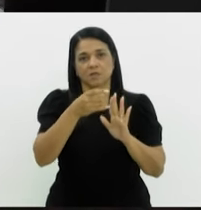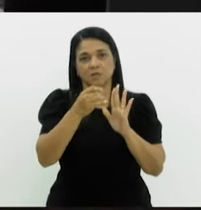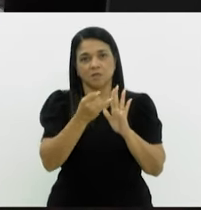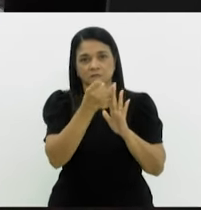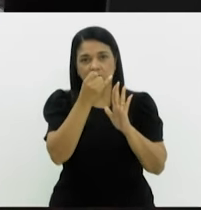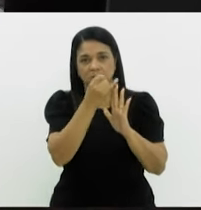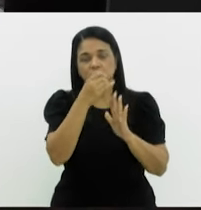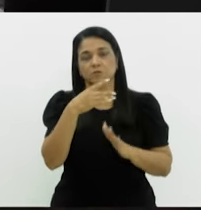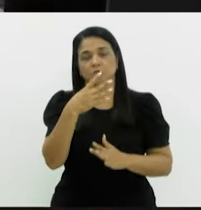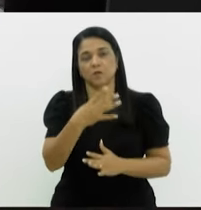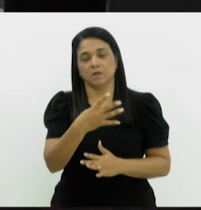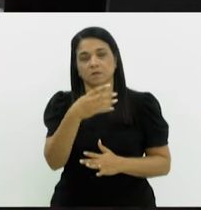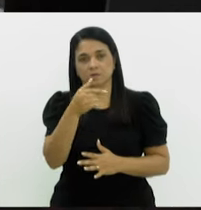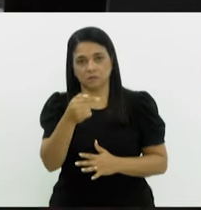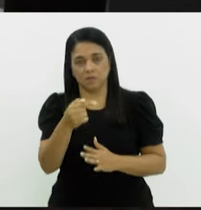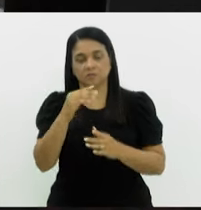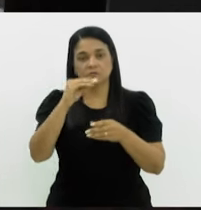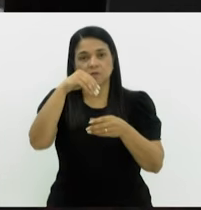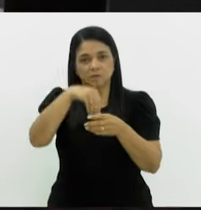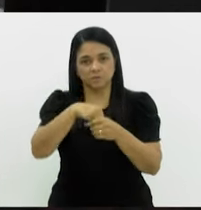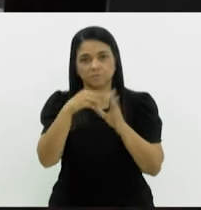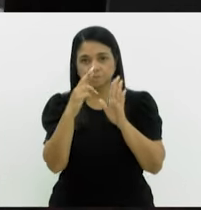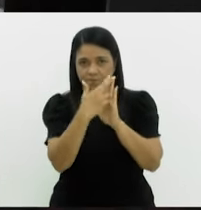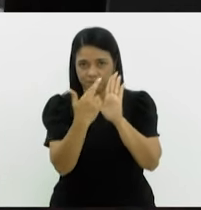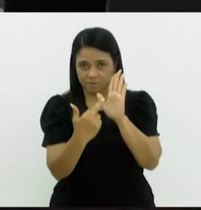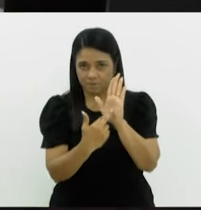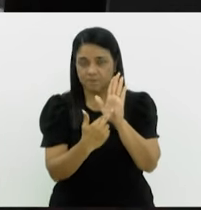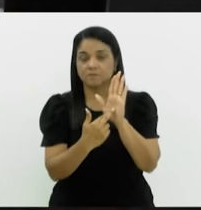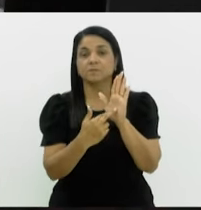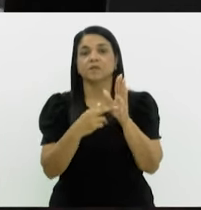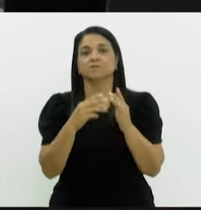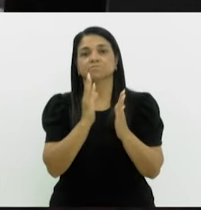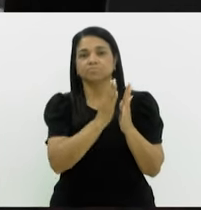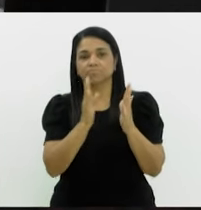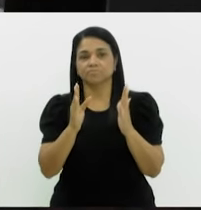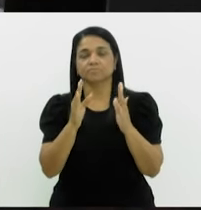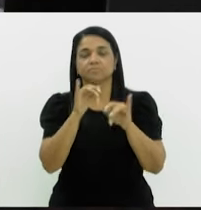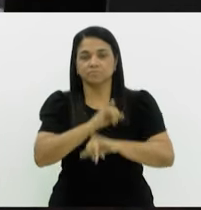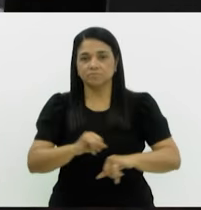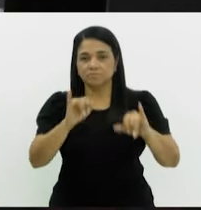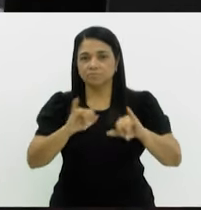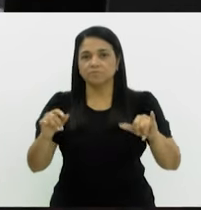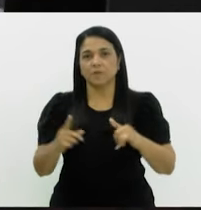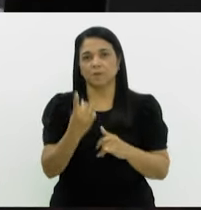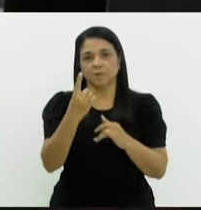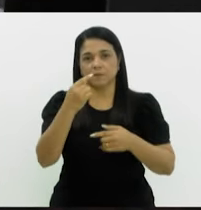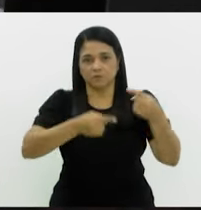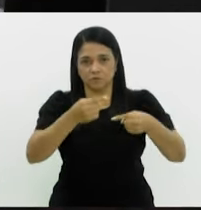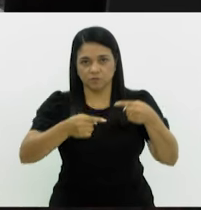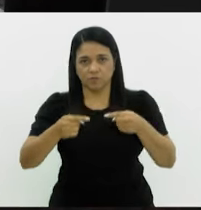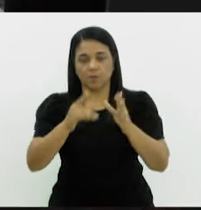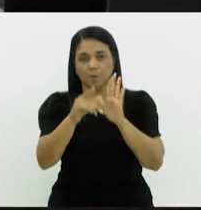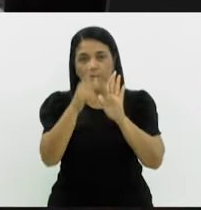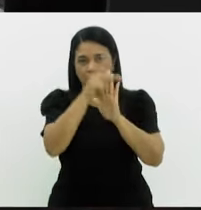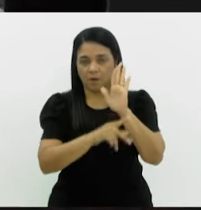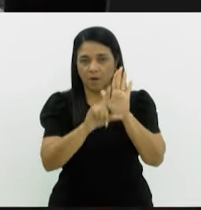do artigo 47 do Regimento Interno, em tramitação ordinária, em primeira discussão, projeto de lei número